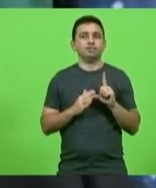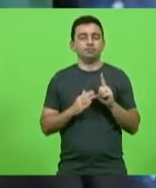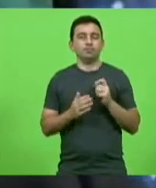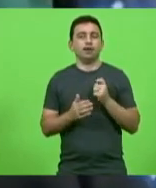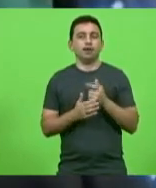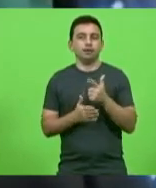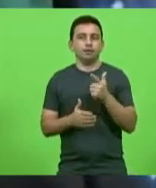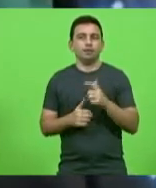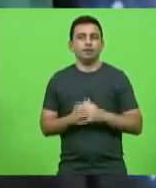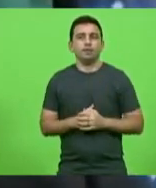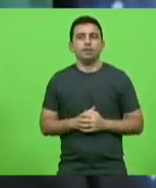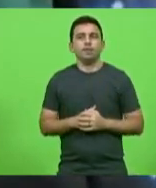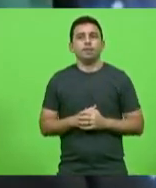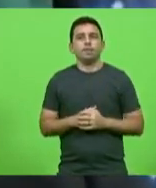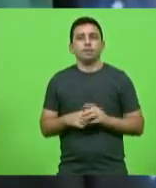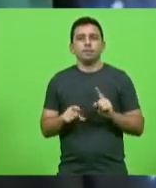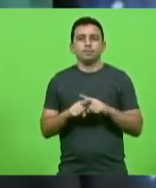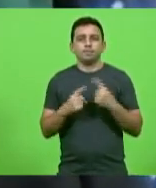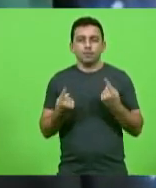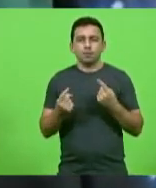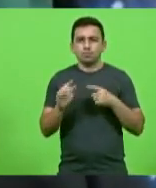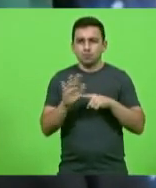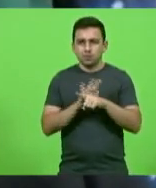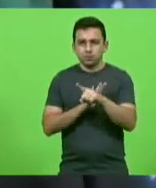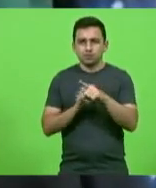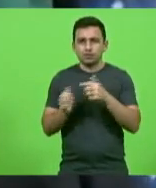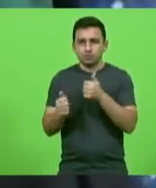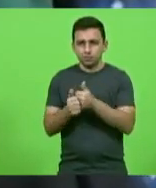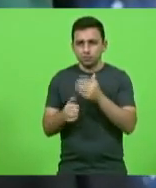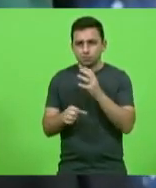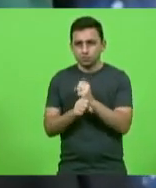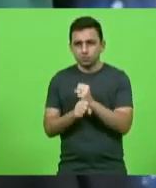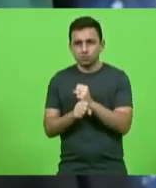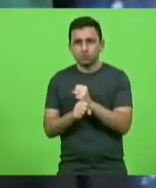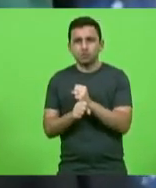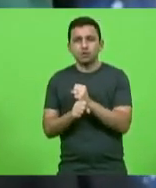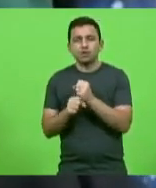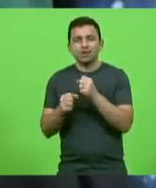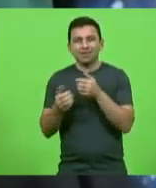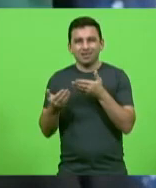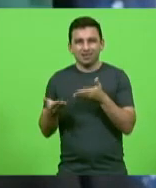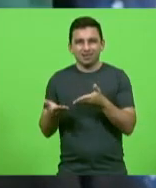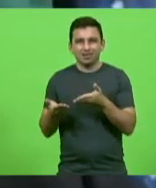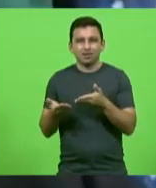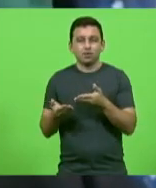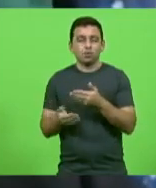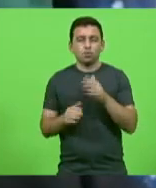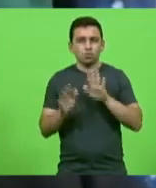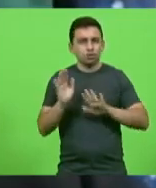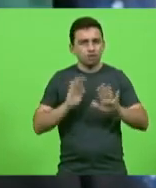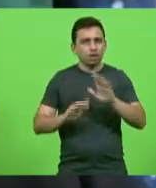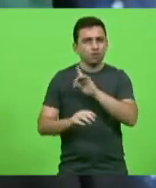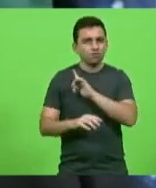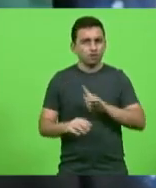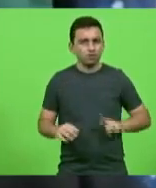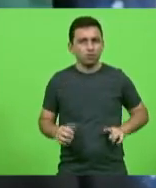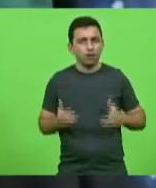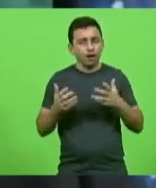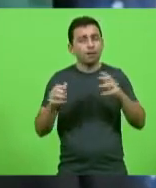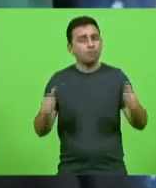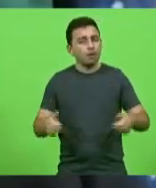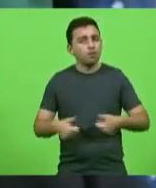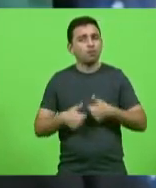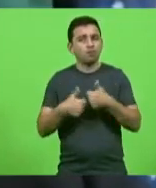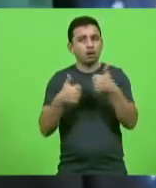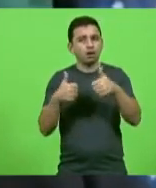e Qual a diferença da consulta ao tribunal de pontos corroboram o cuidado de Governador e melhorar verificados